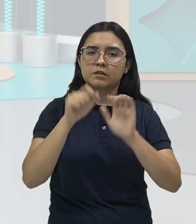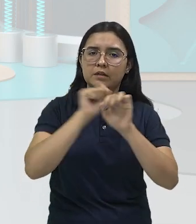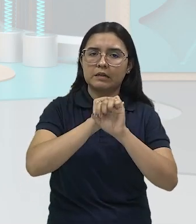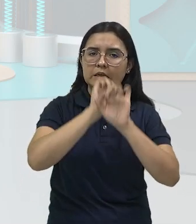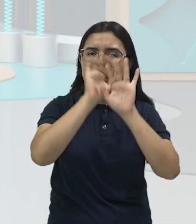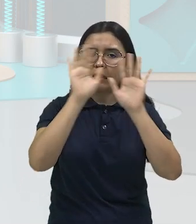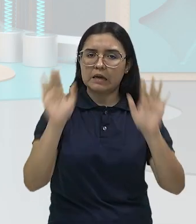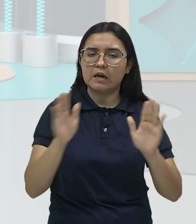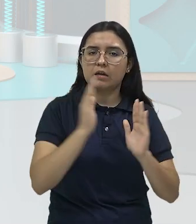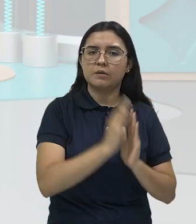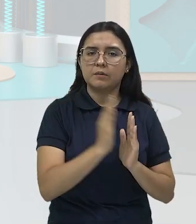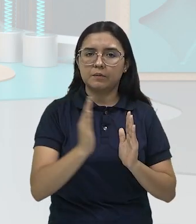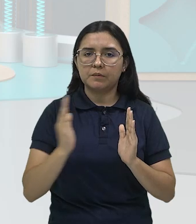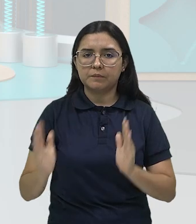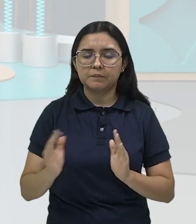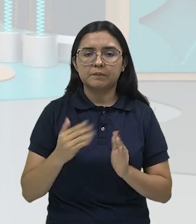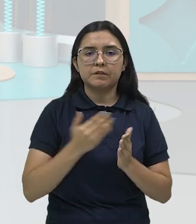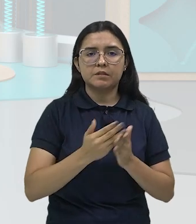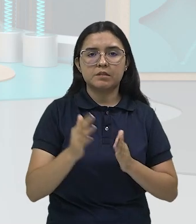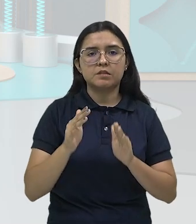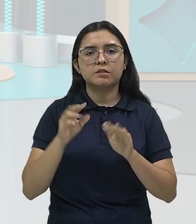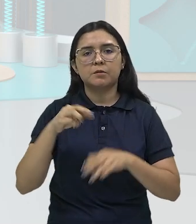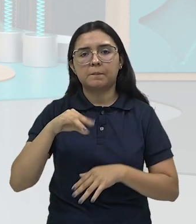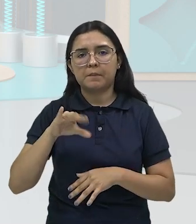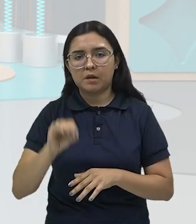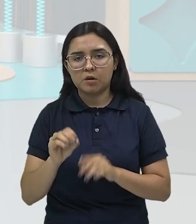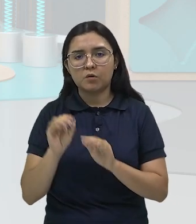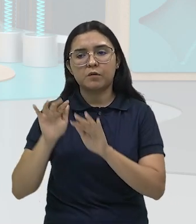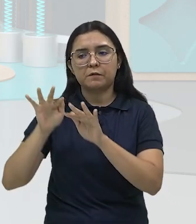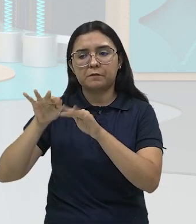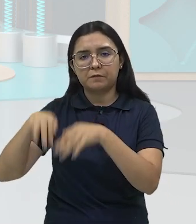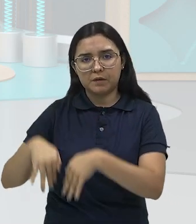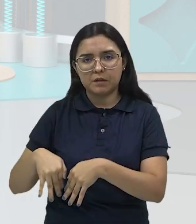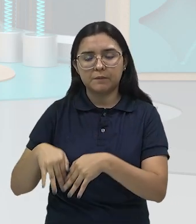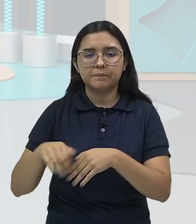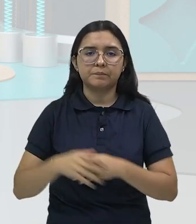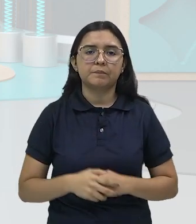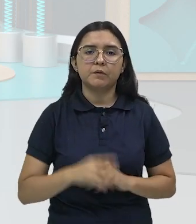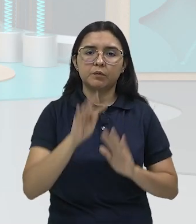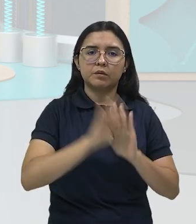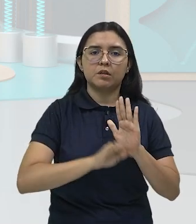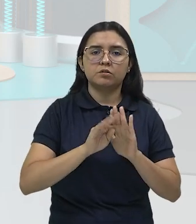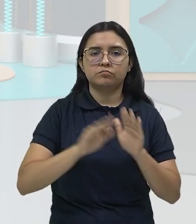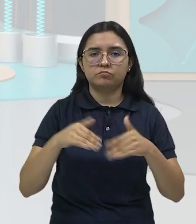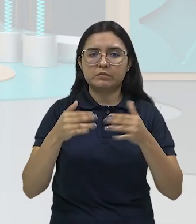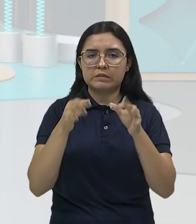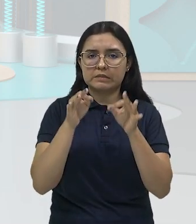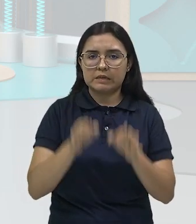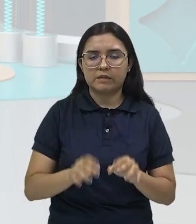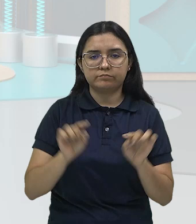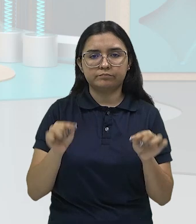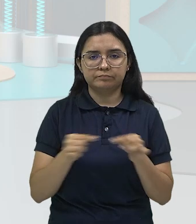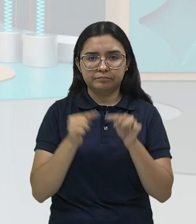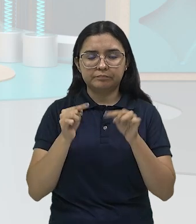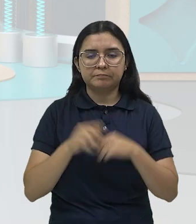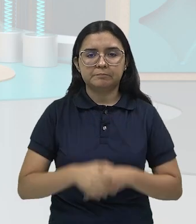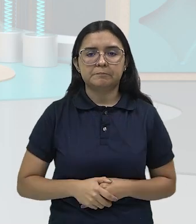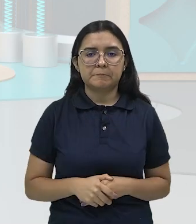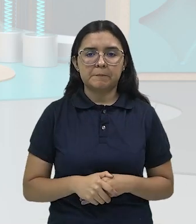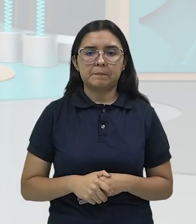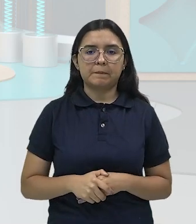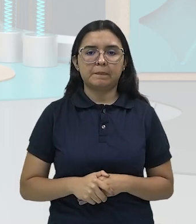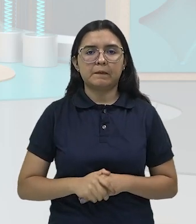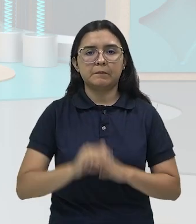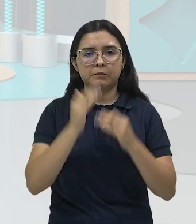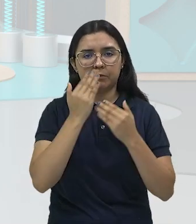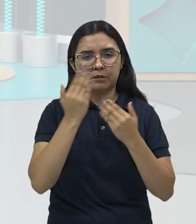uma cronologia, início, meio, enfim, dando um desenvolvimento adequado àquelas ideias, perfeito?